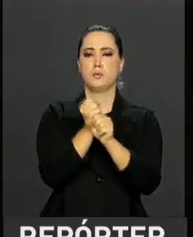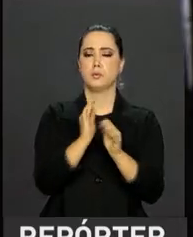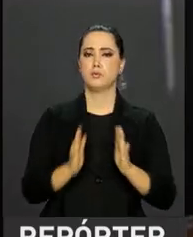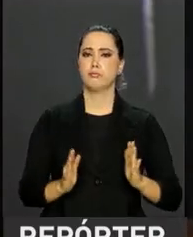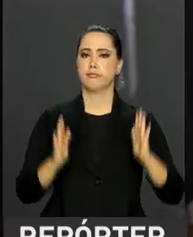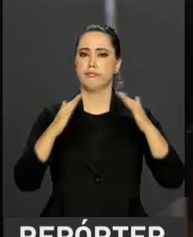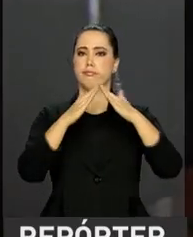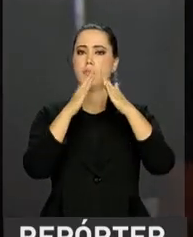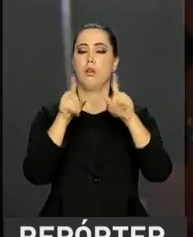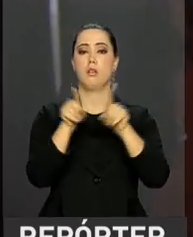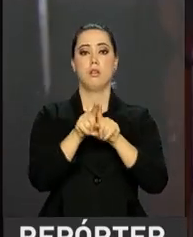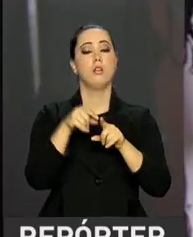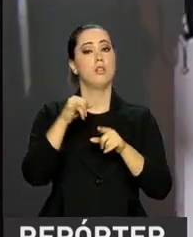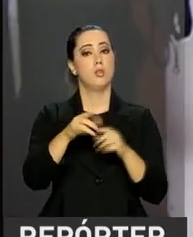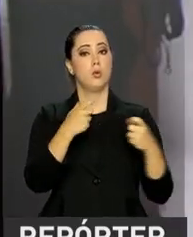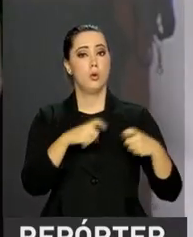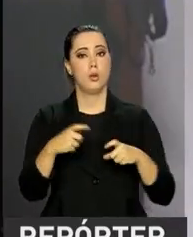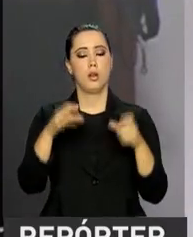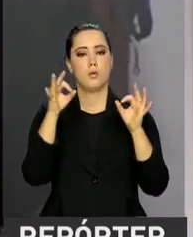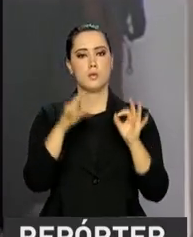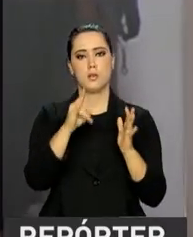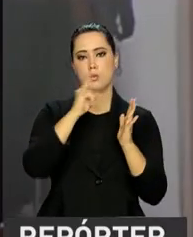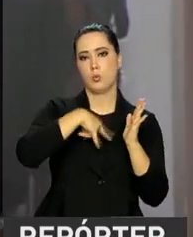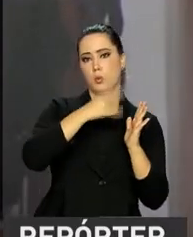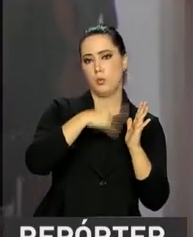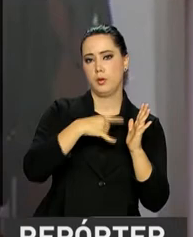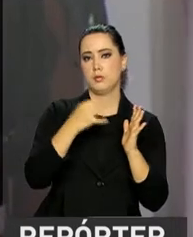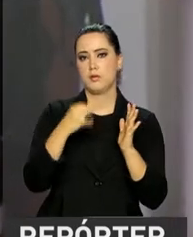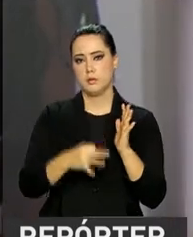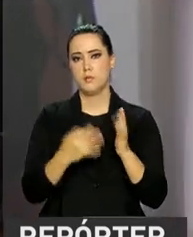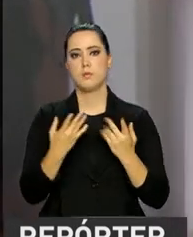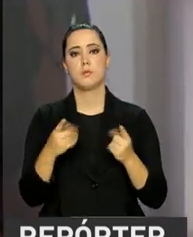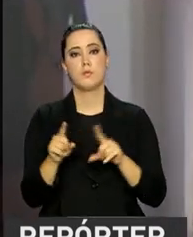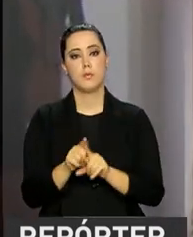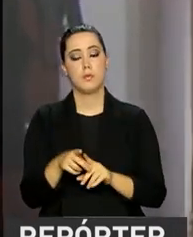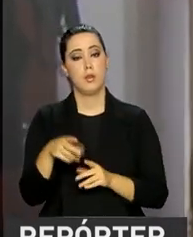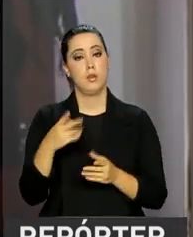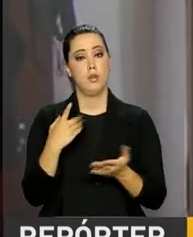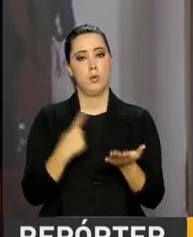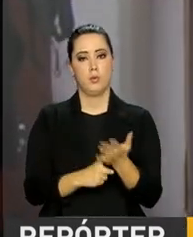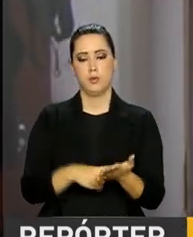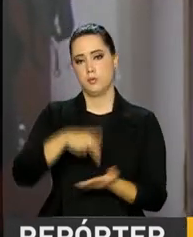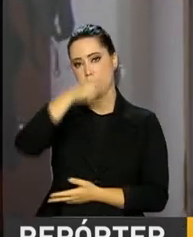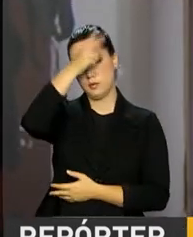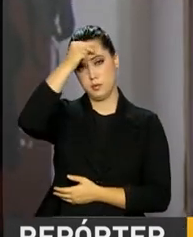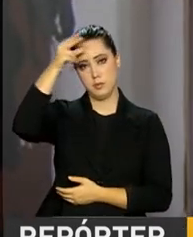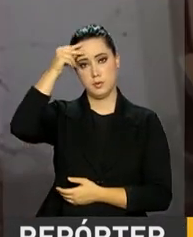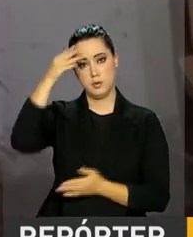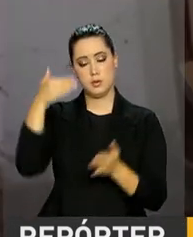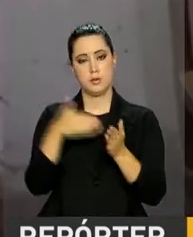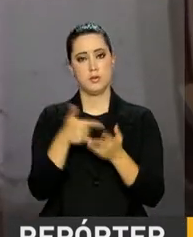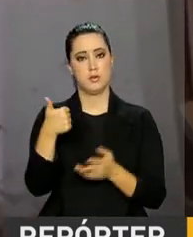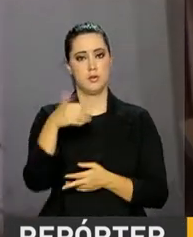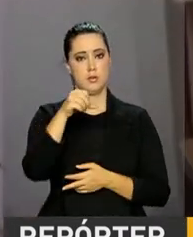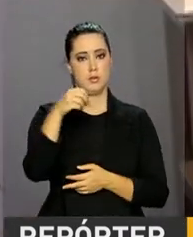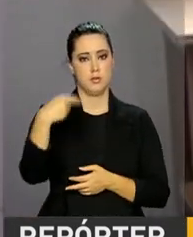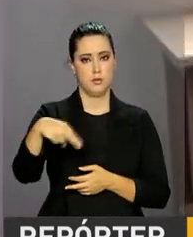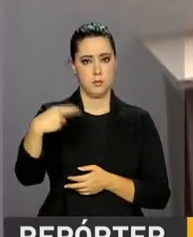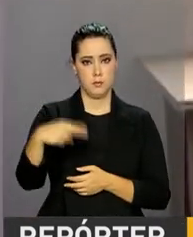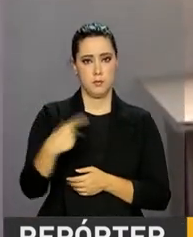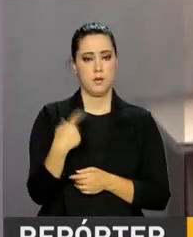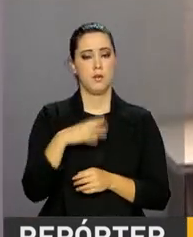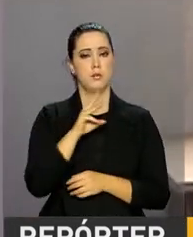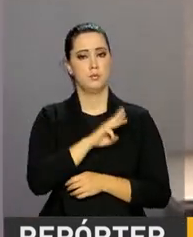esteja em área irregular ou que possa ser regularizada a adesão das prefeituras deve ser feita até o dia 19 de novembro